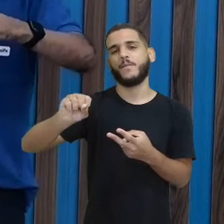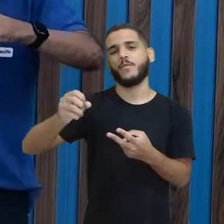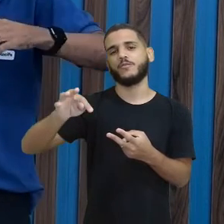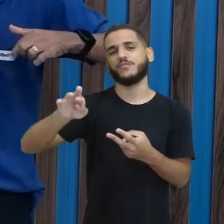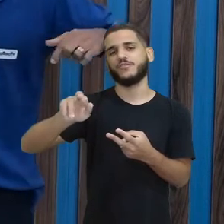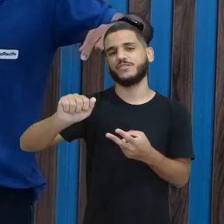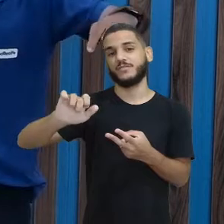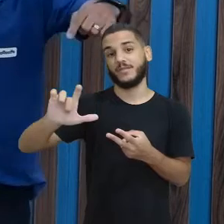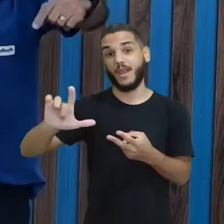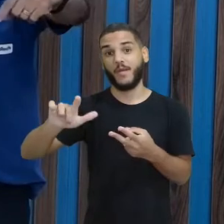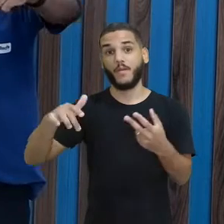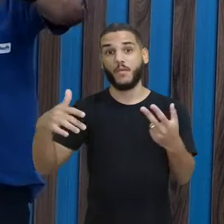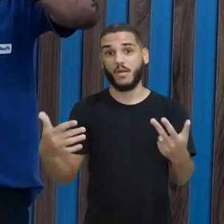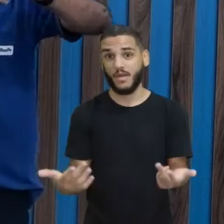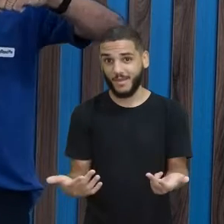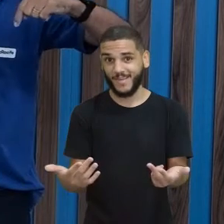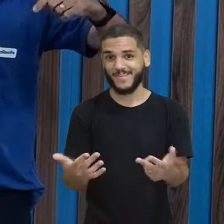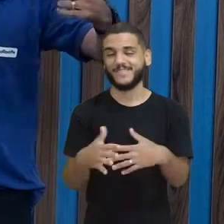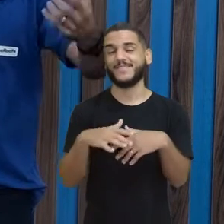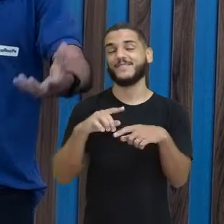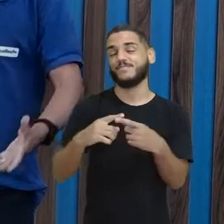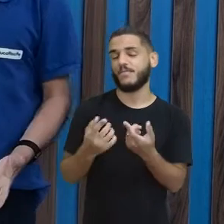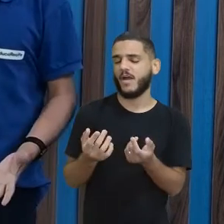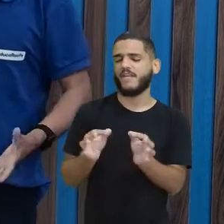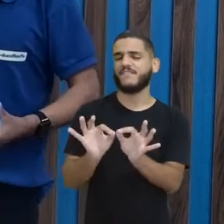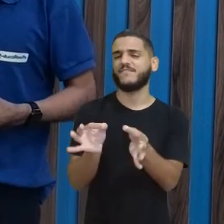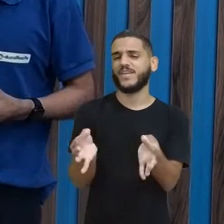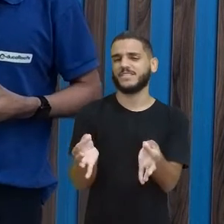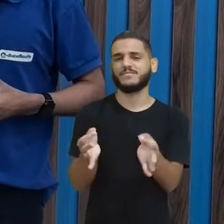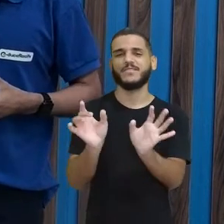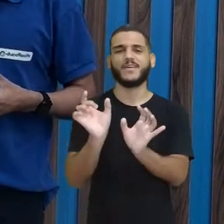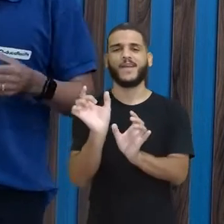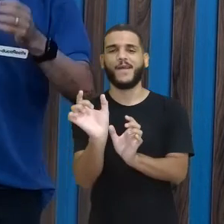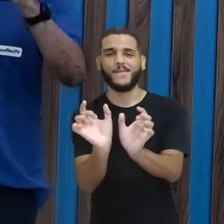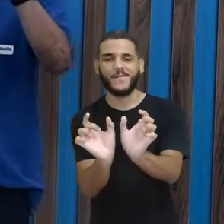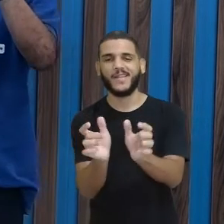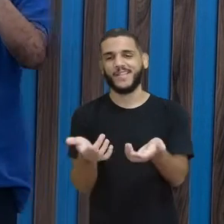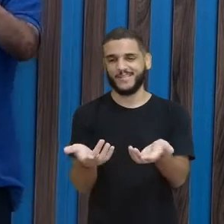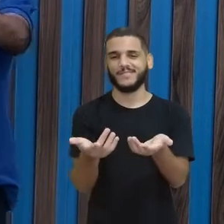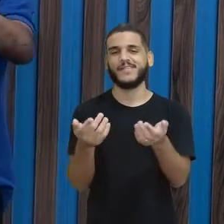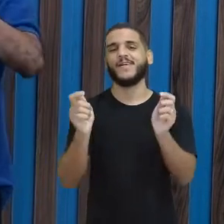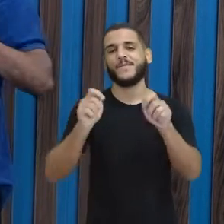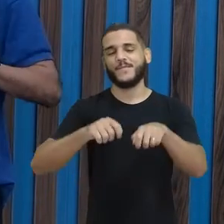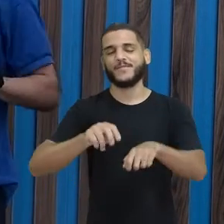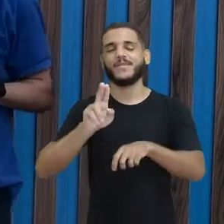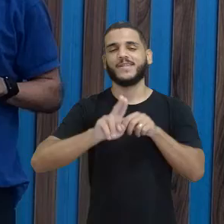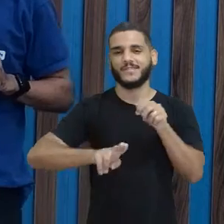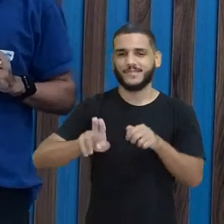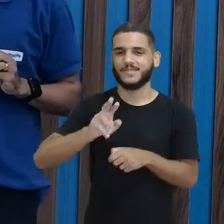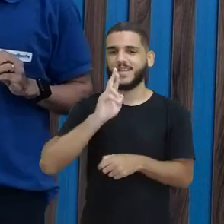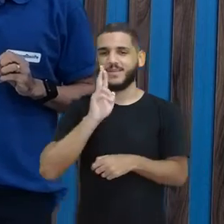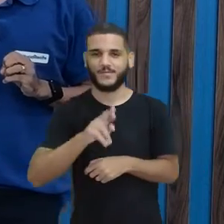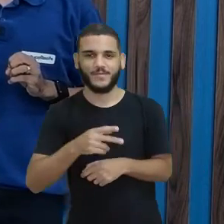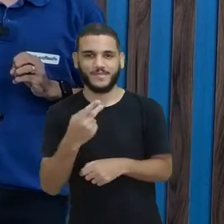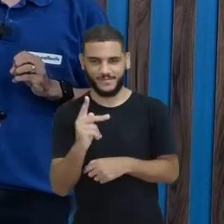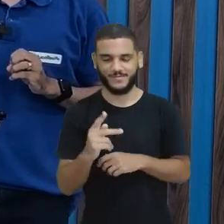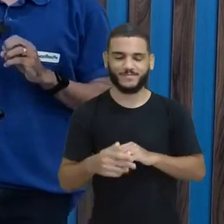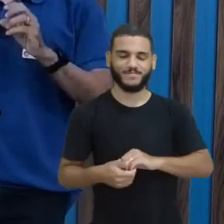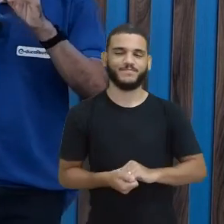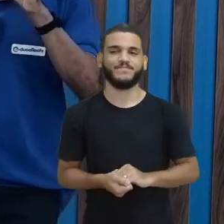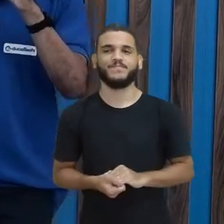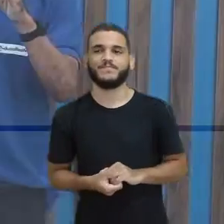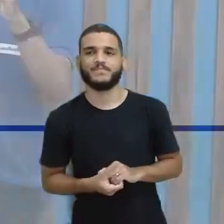e o que eu tenho são todas as possibilidades. Você pode usar também esse tipo de argumento para poder conseguir lá responder sua questãozinha, tá